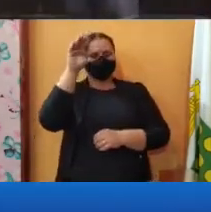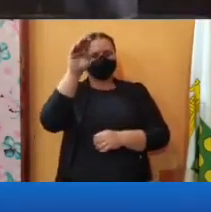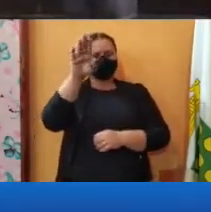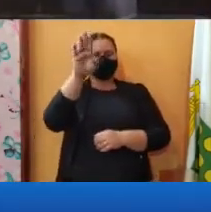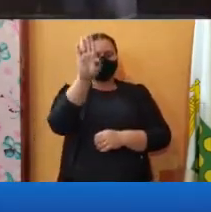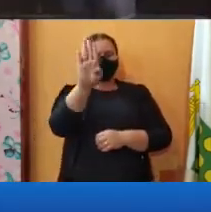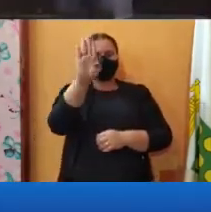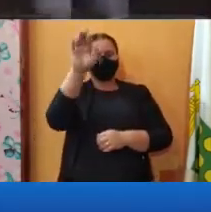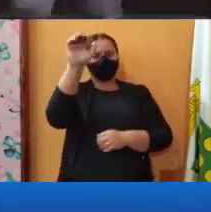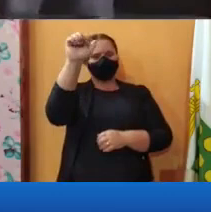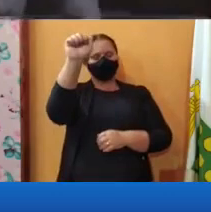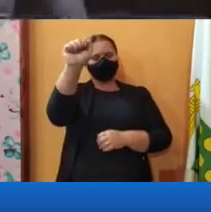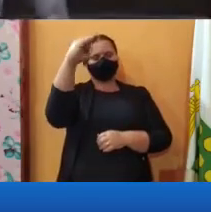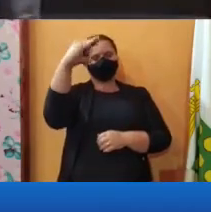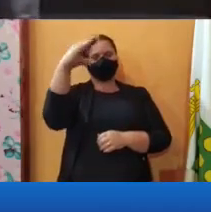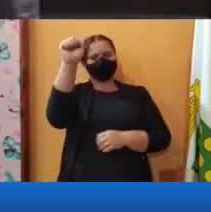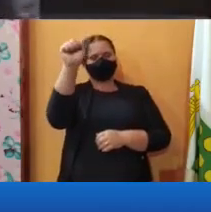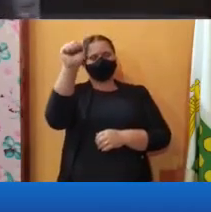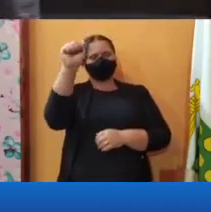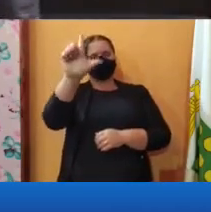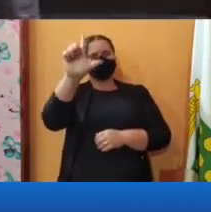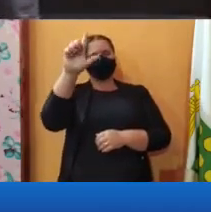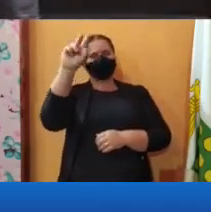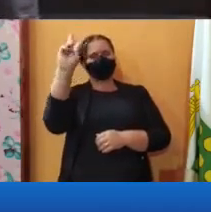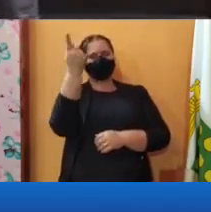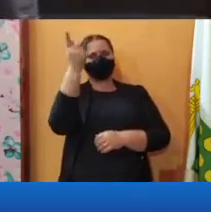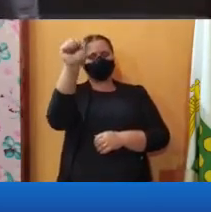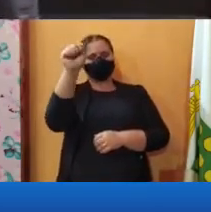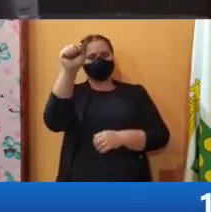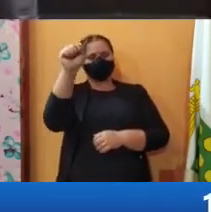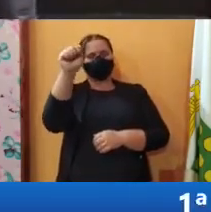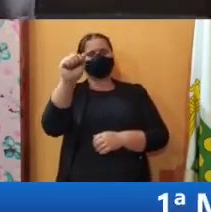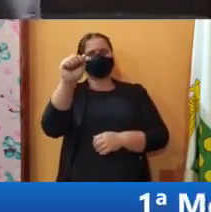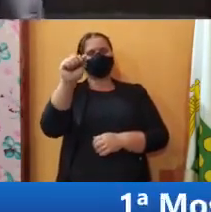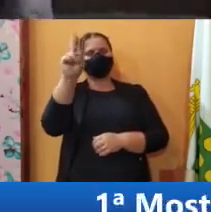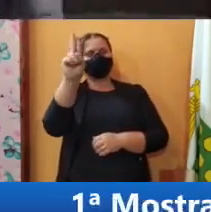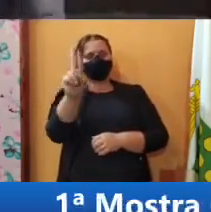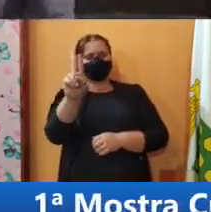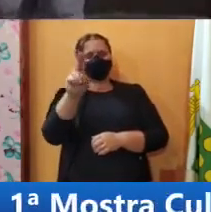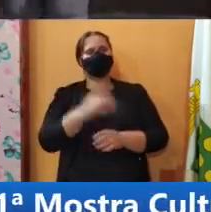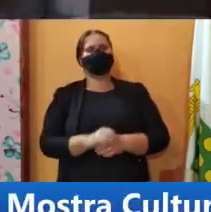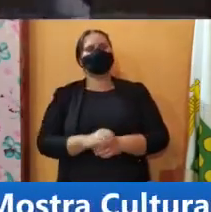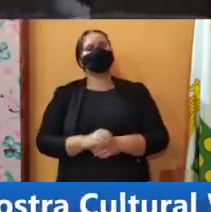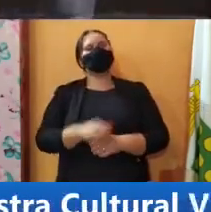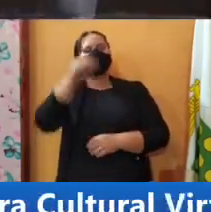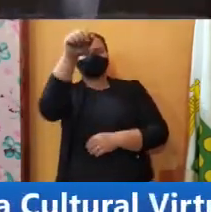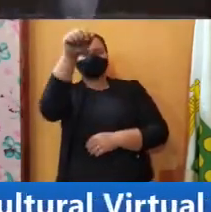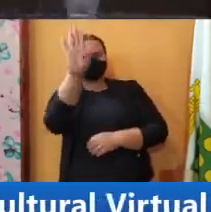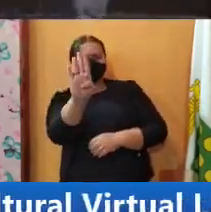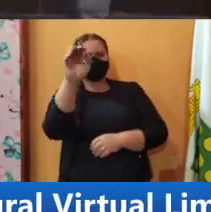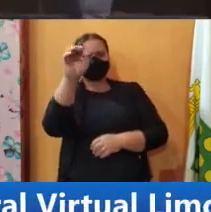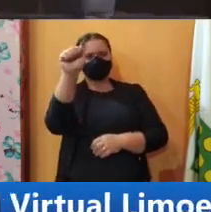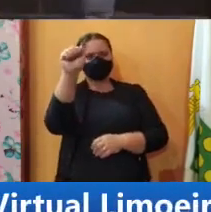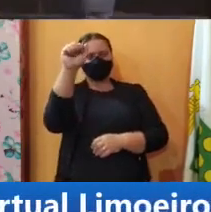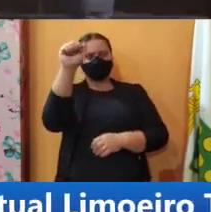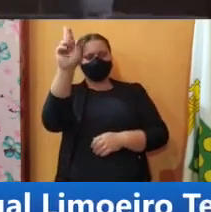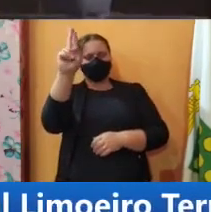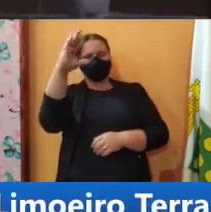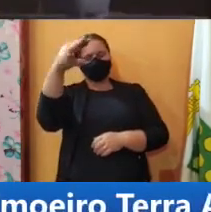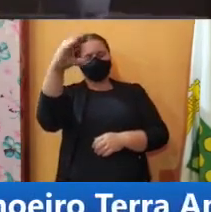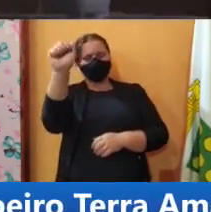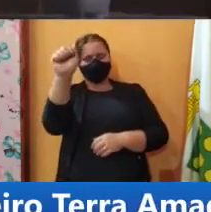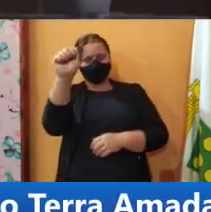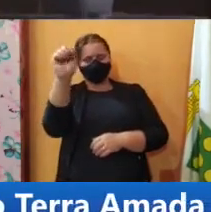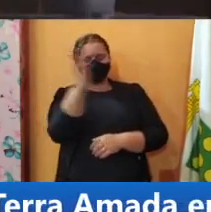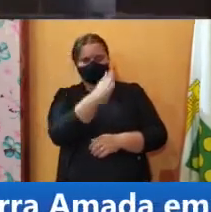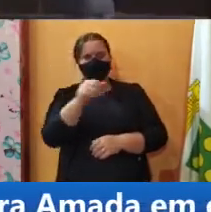bacalhau. Ô, rapaz. Então, homenagem aí também da Barraca Azul, através do nosso Ricardo aqui, representado pela sua